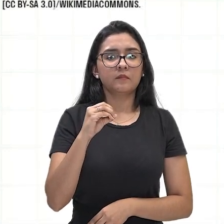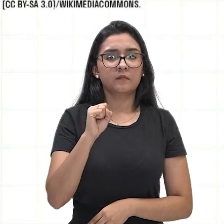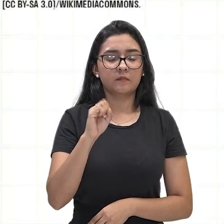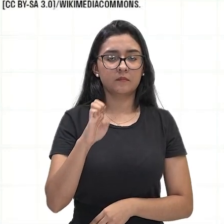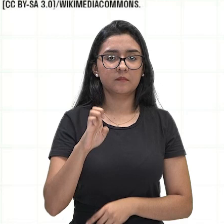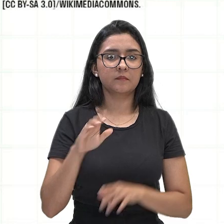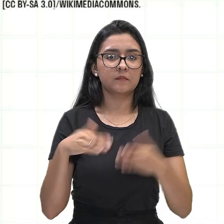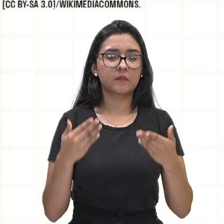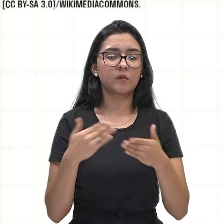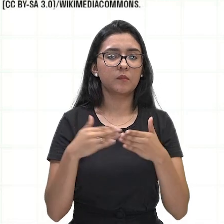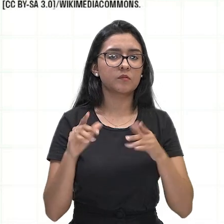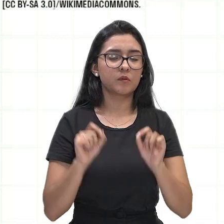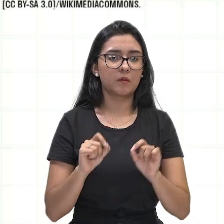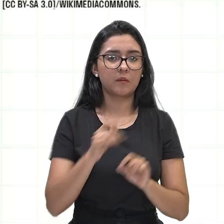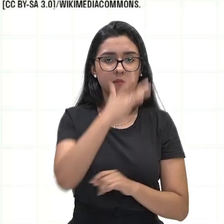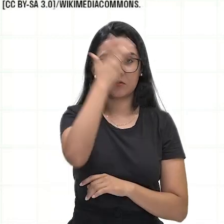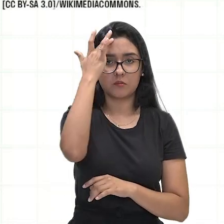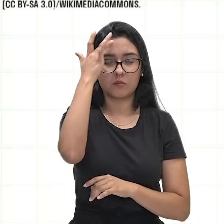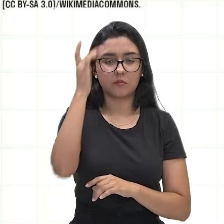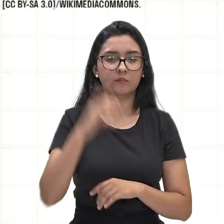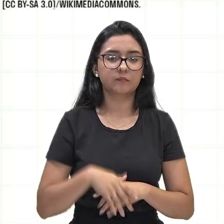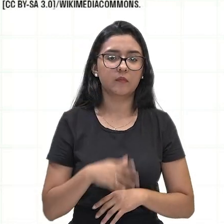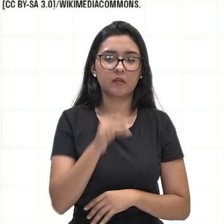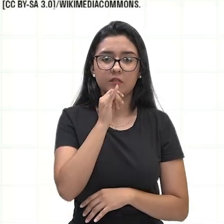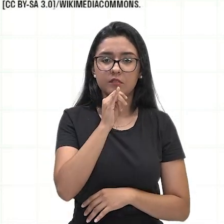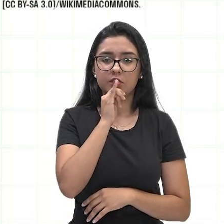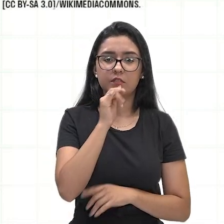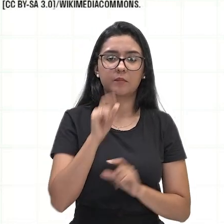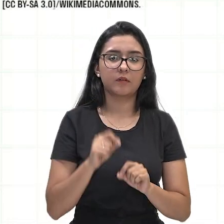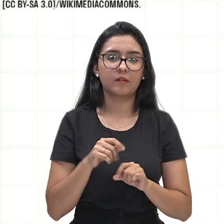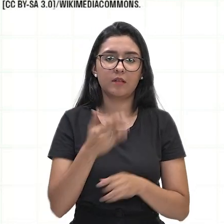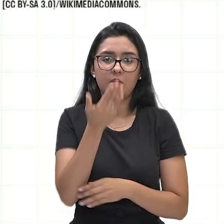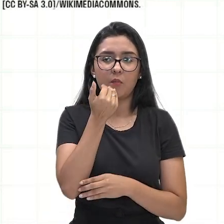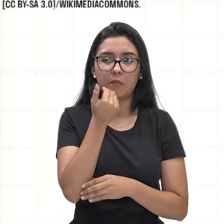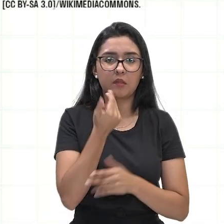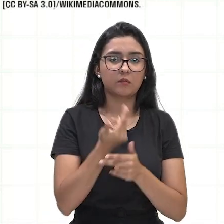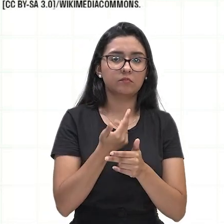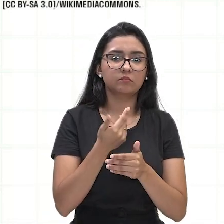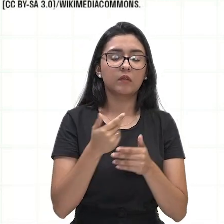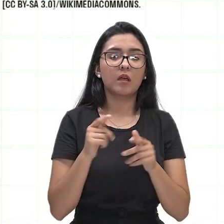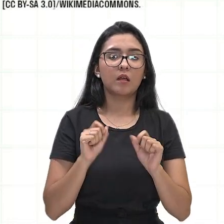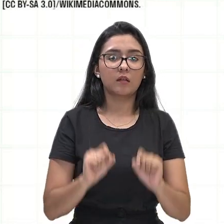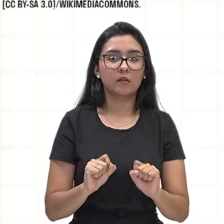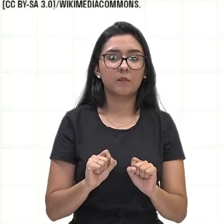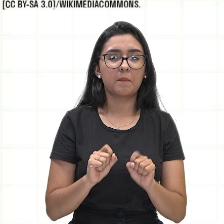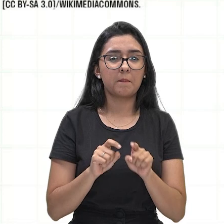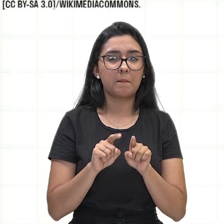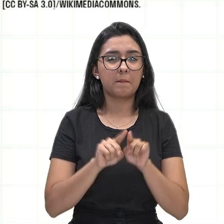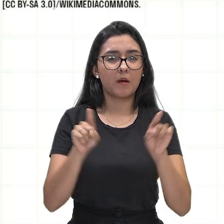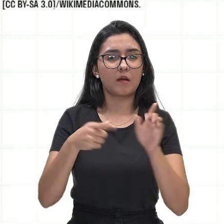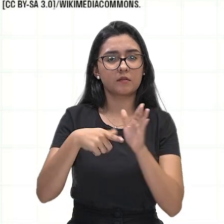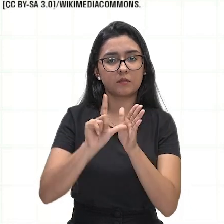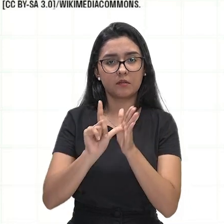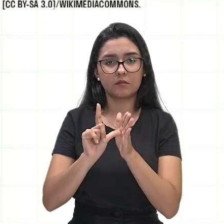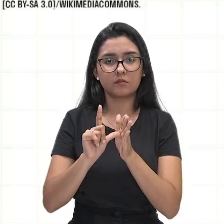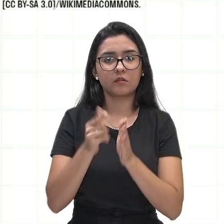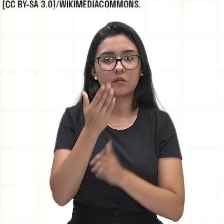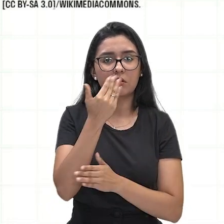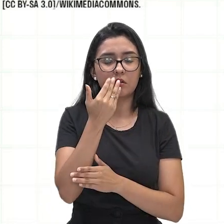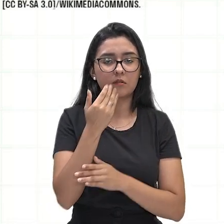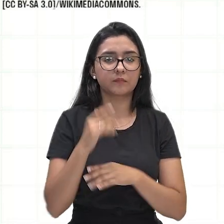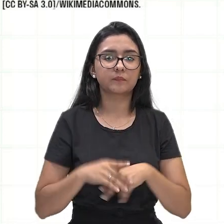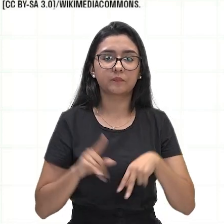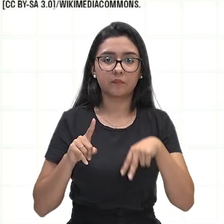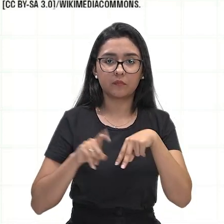começa quando uma pessoa, ela ingere esses ovos, né? Mas antes dela ingerir,